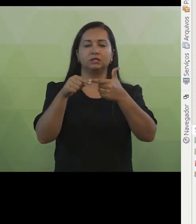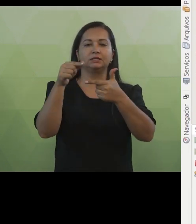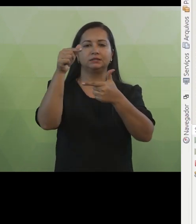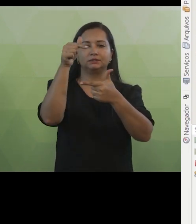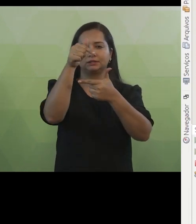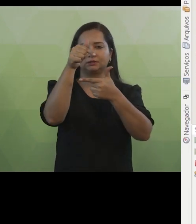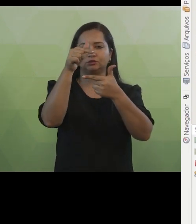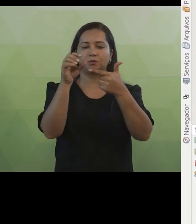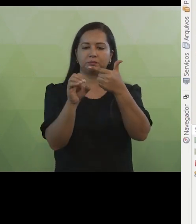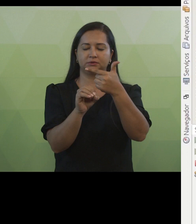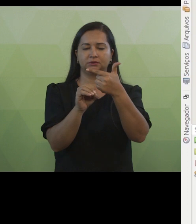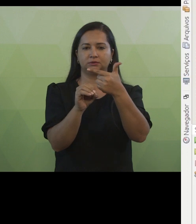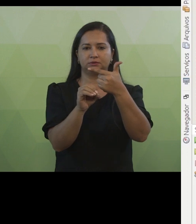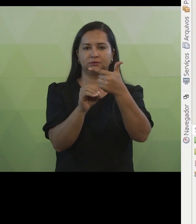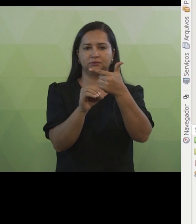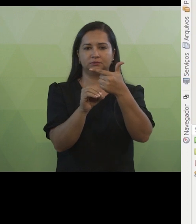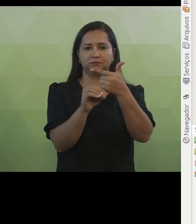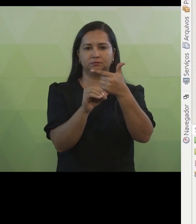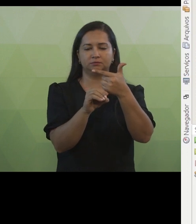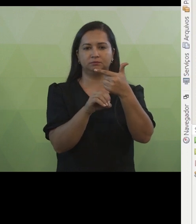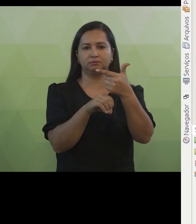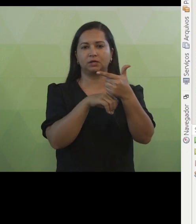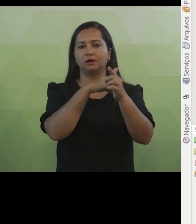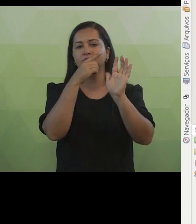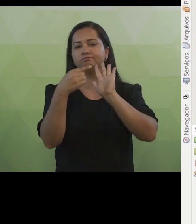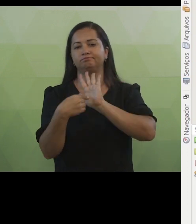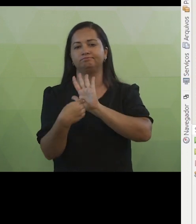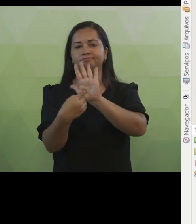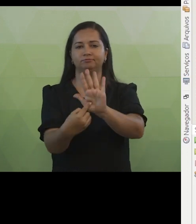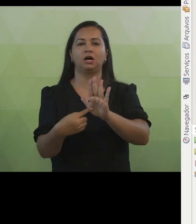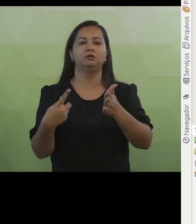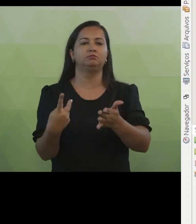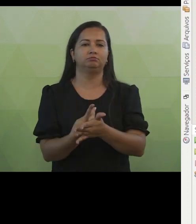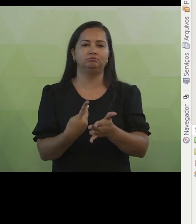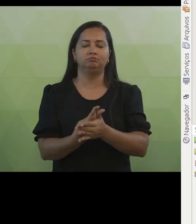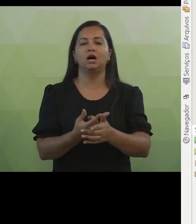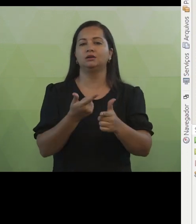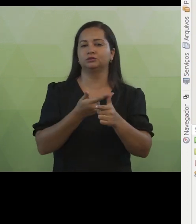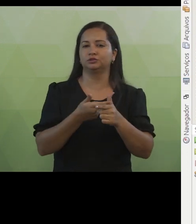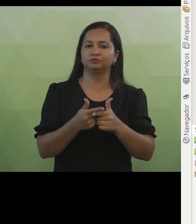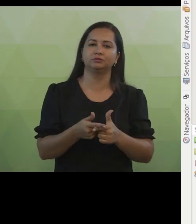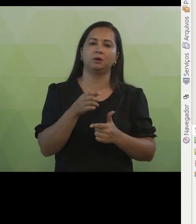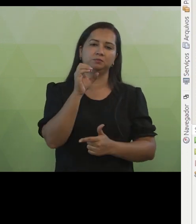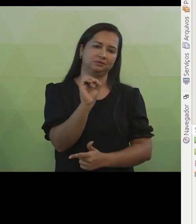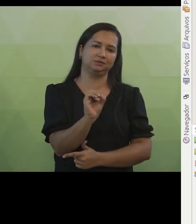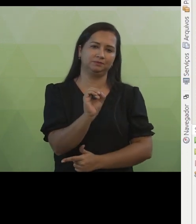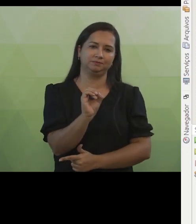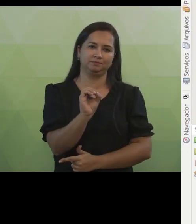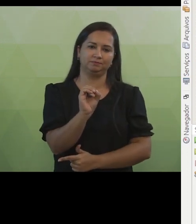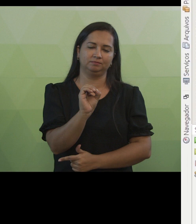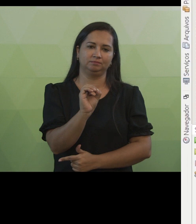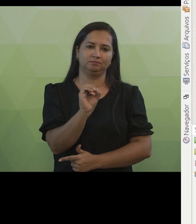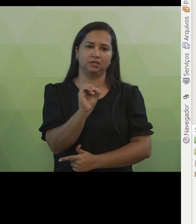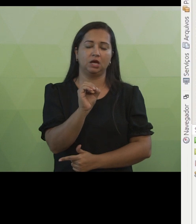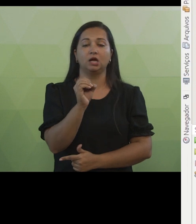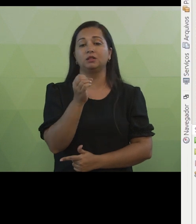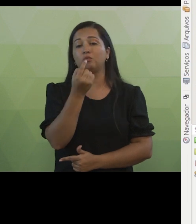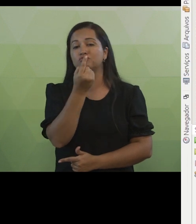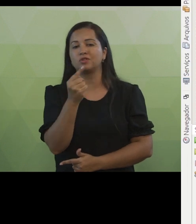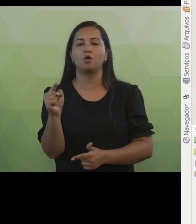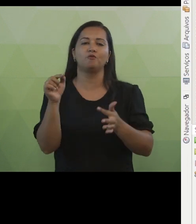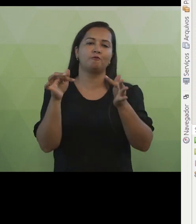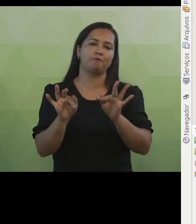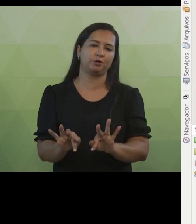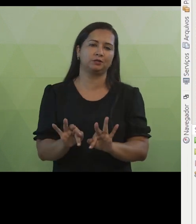7 dividido por 0. Ocorreu um erro, divisão por 0. Só que a gente percebe que nossa aplicação não foi